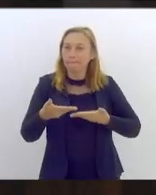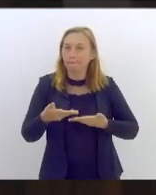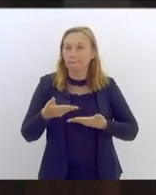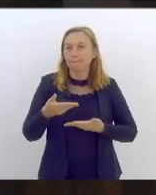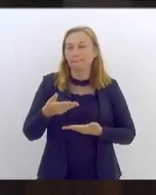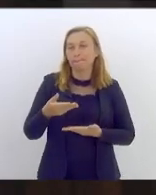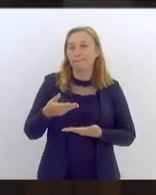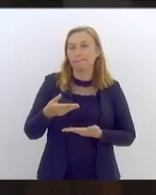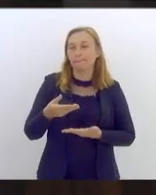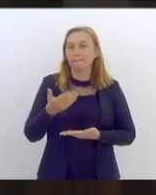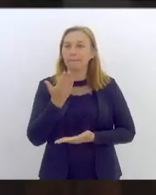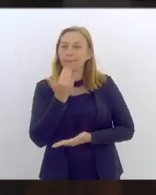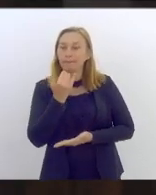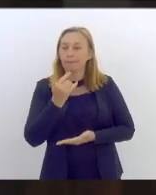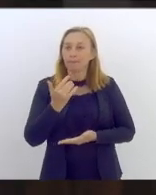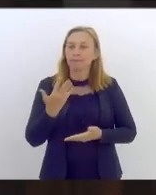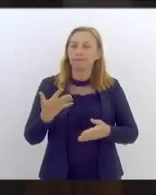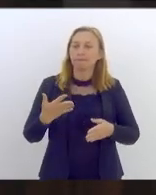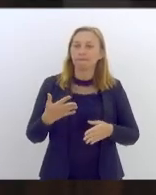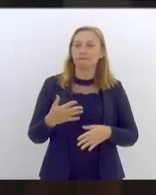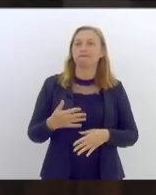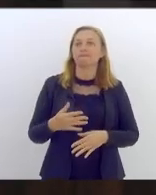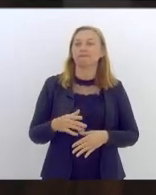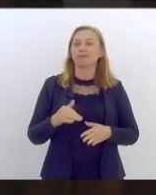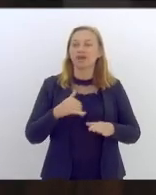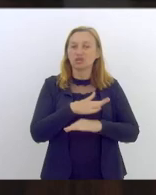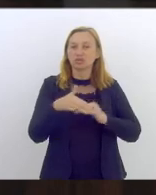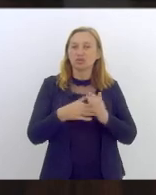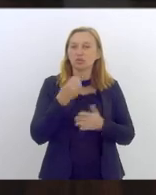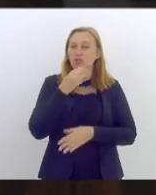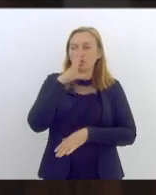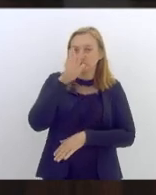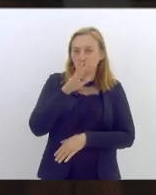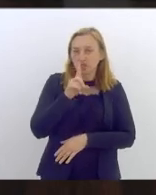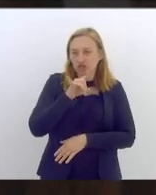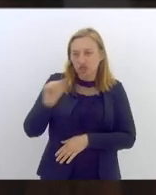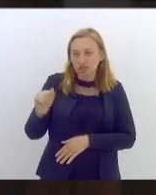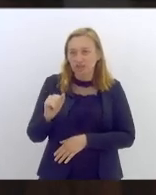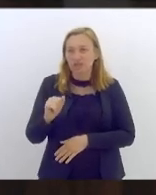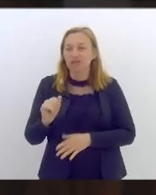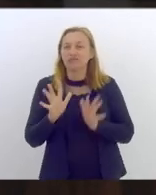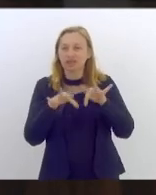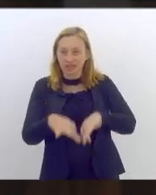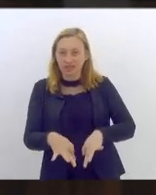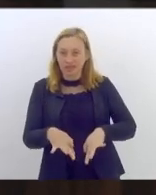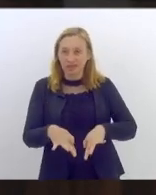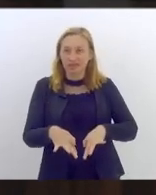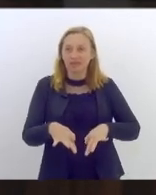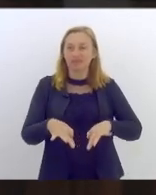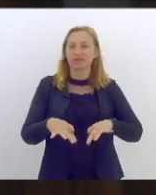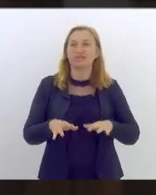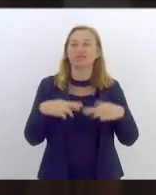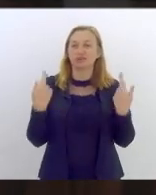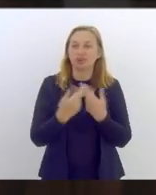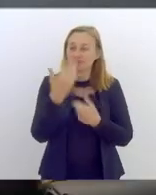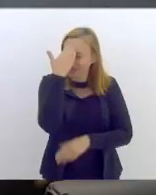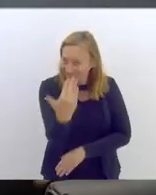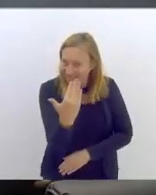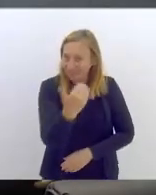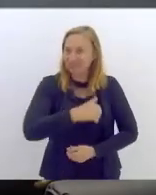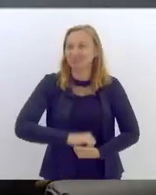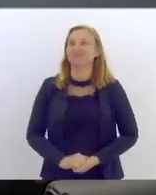coquetel que será oferecido no alvo aqui da entrada do plenário tenha todos um bom dia e declaro encerrada esta sessão obrigado